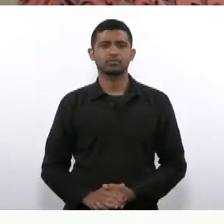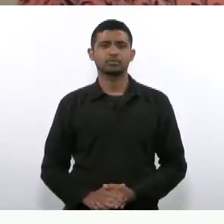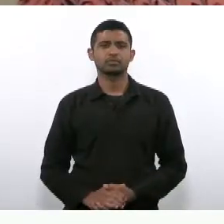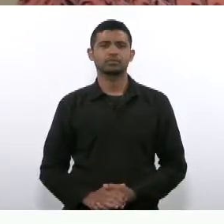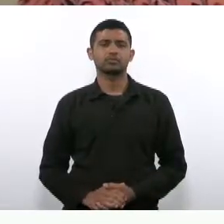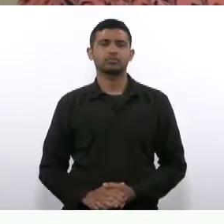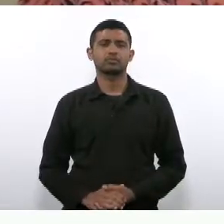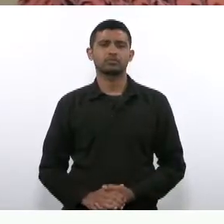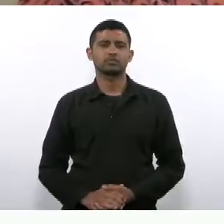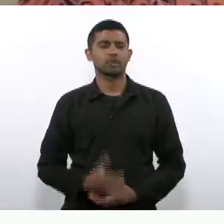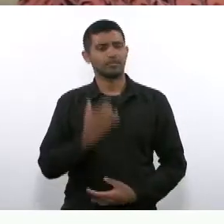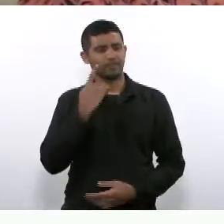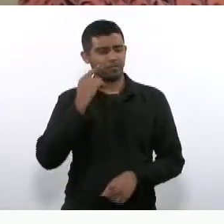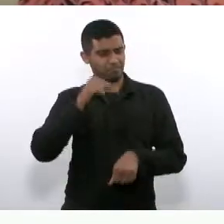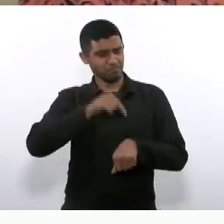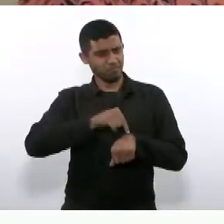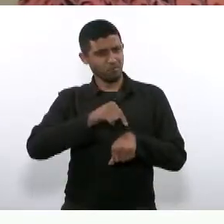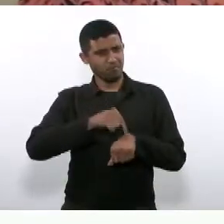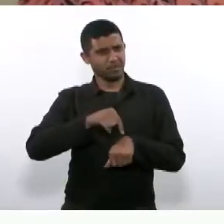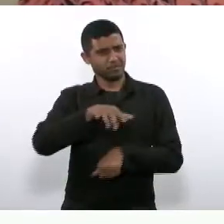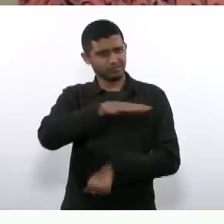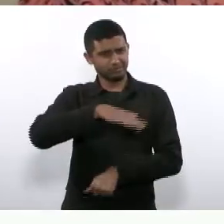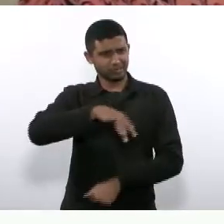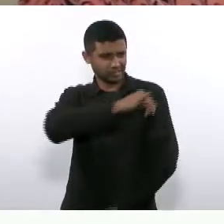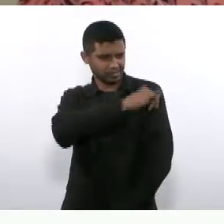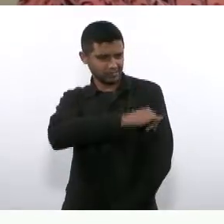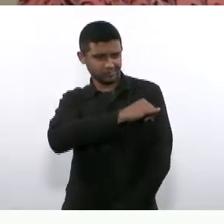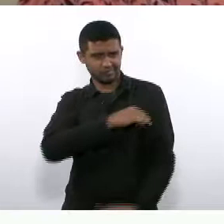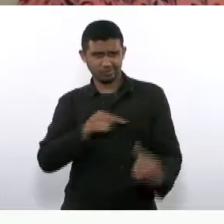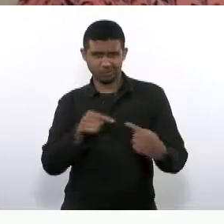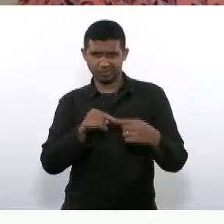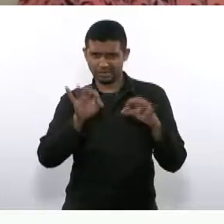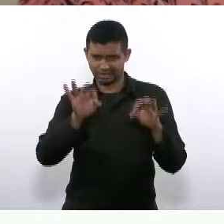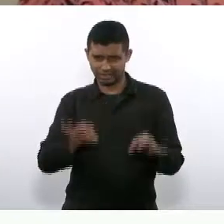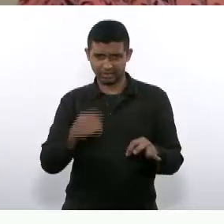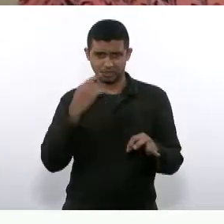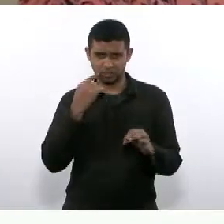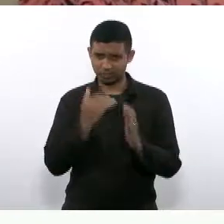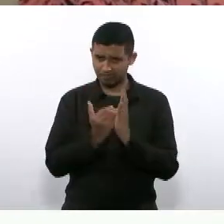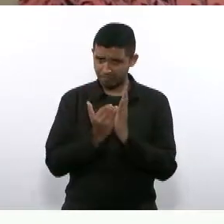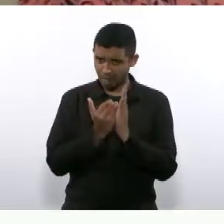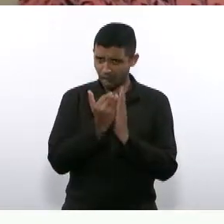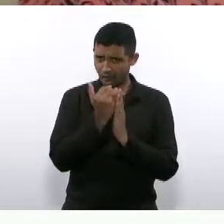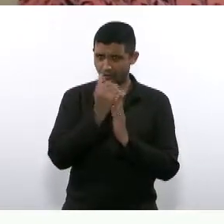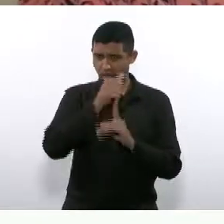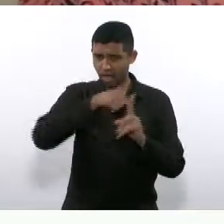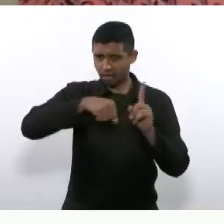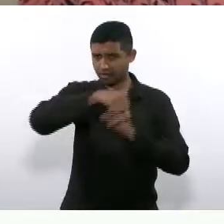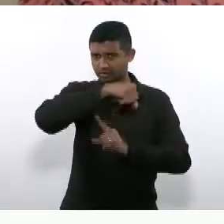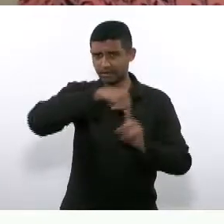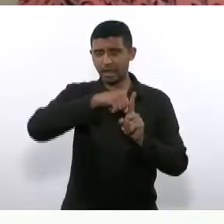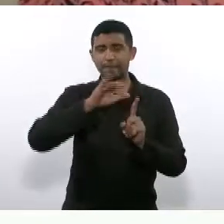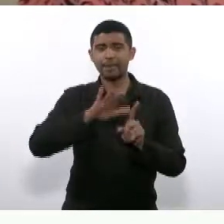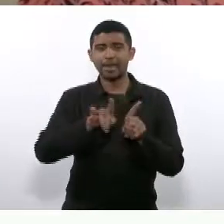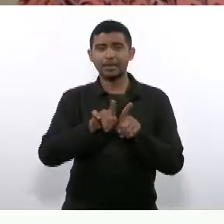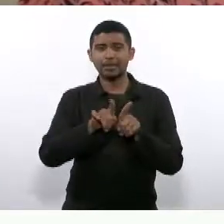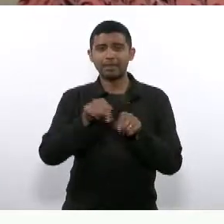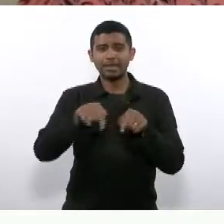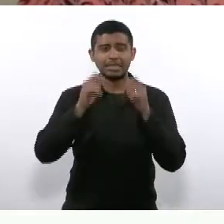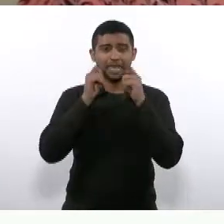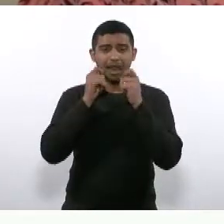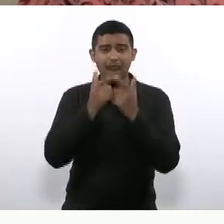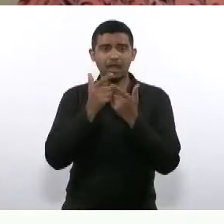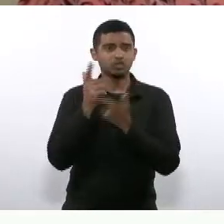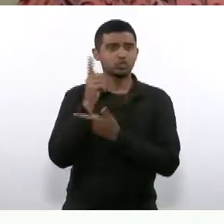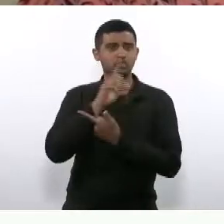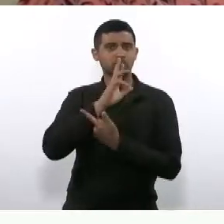num momento muito específico do nosso estado do Rio de Janeiro, diante do aumento do feminicídio, mas o quanto que essa casa também deu uma